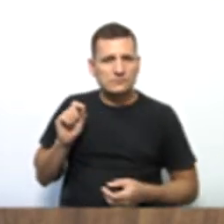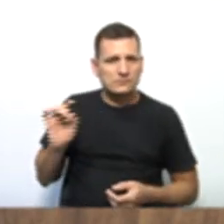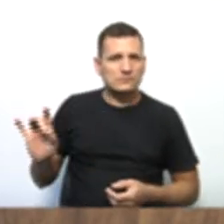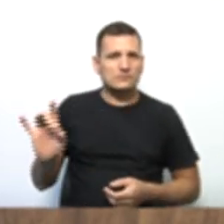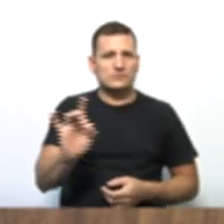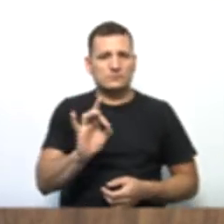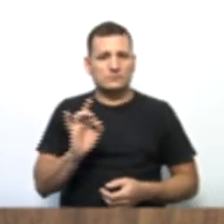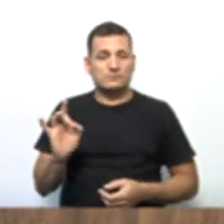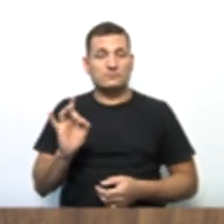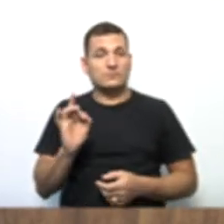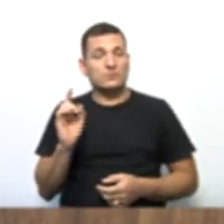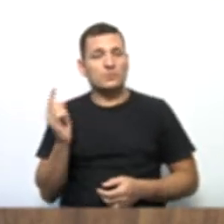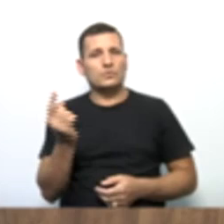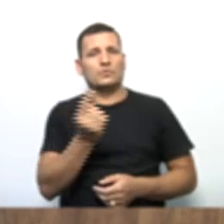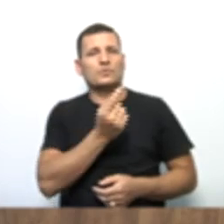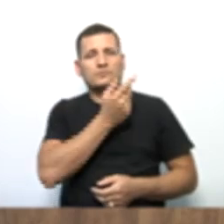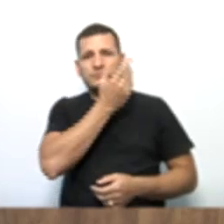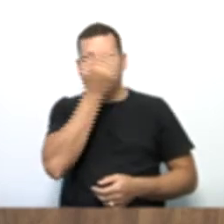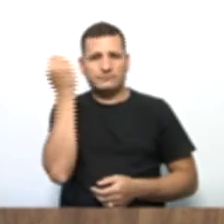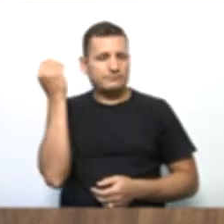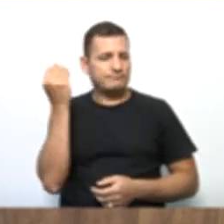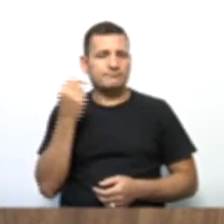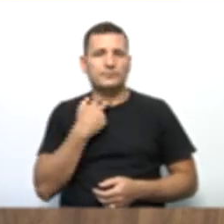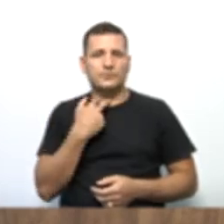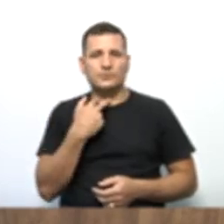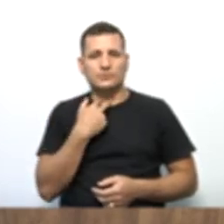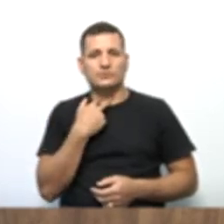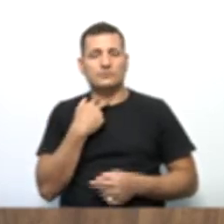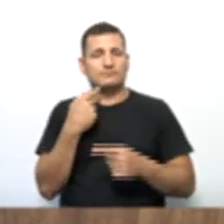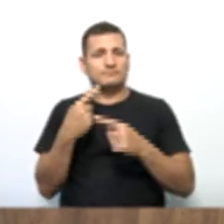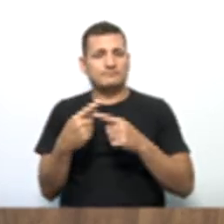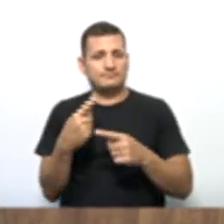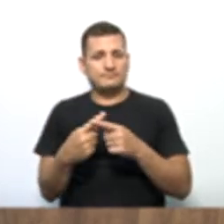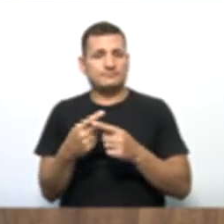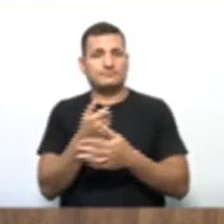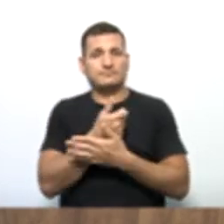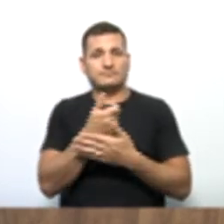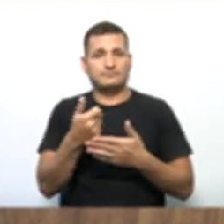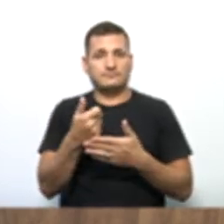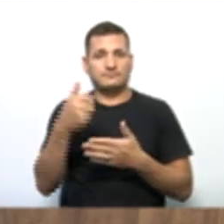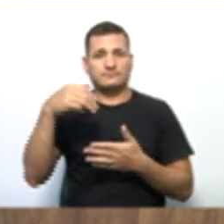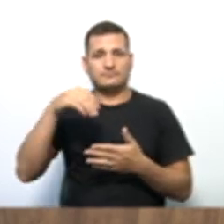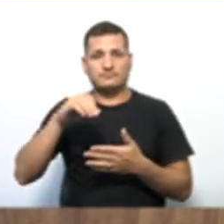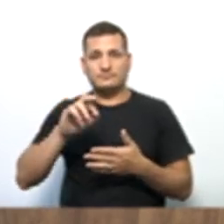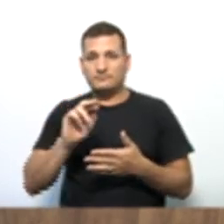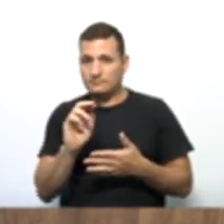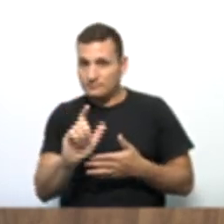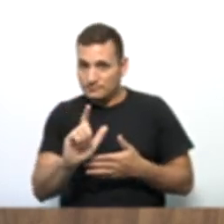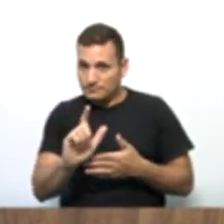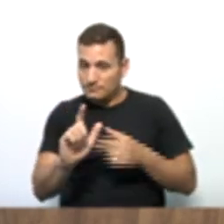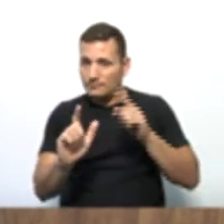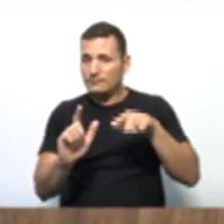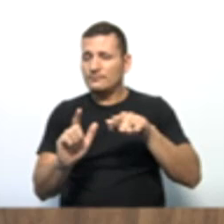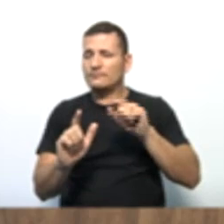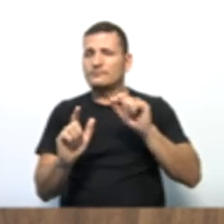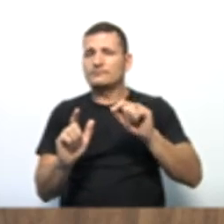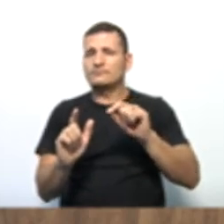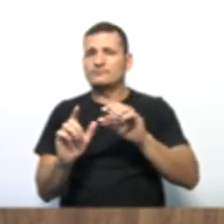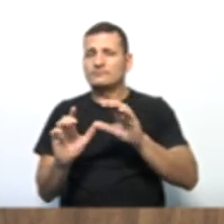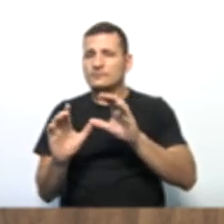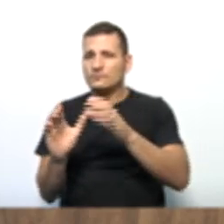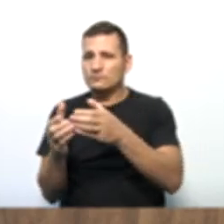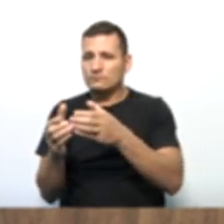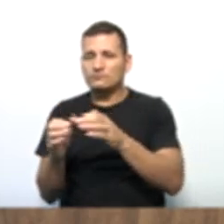A gente nunca pode esquecer que em todos os momentos que nós estamos abordando a questão da moral, nós estamos falando de grupos, né? Seja um